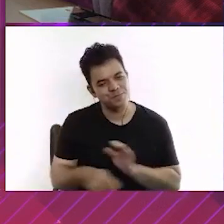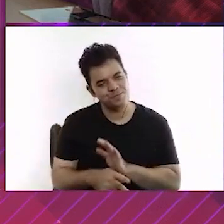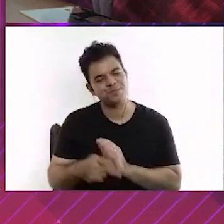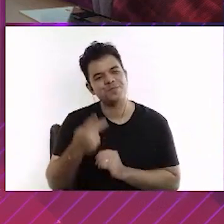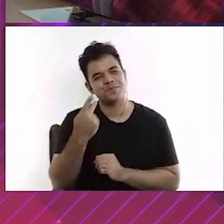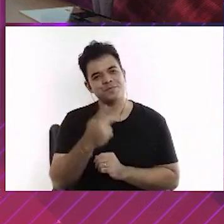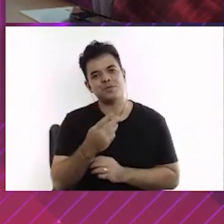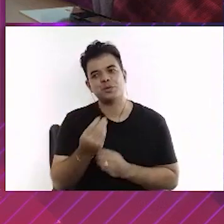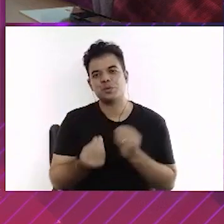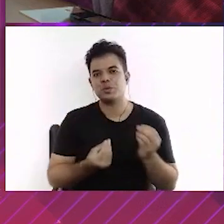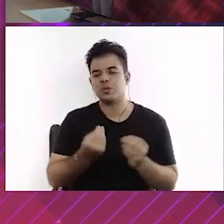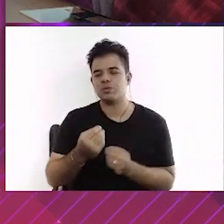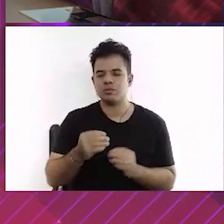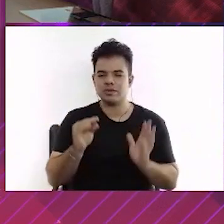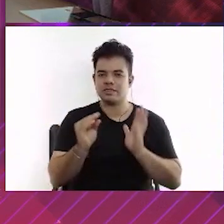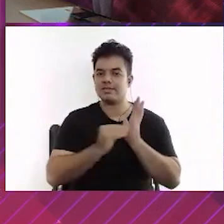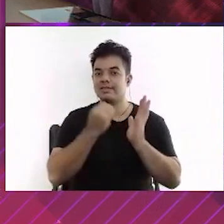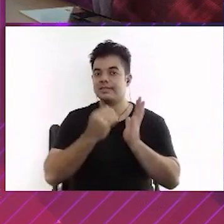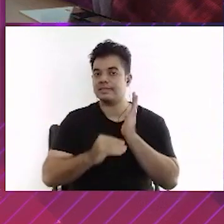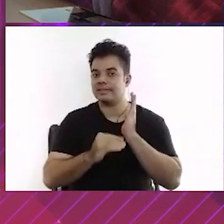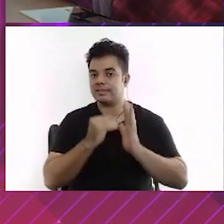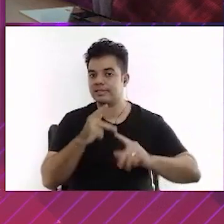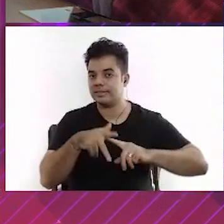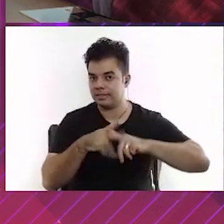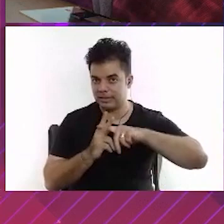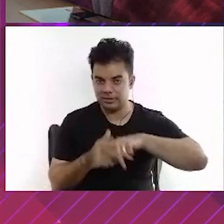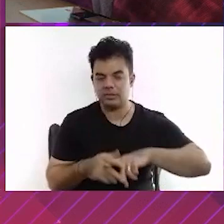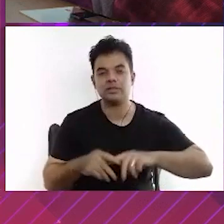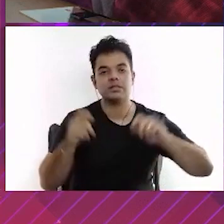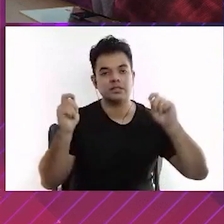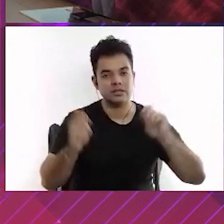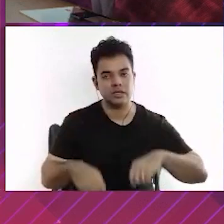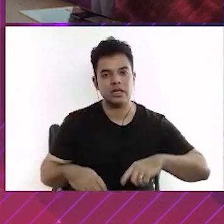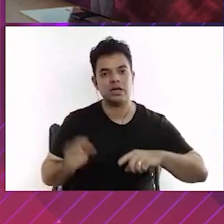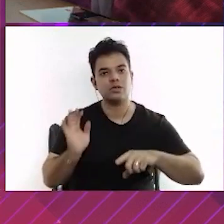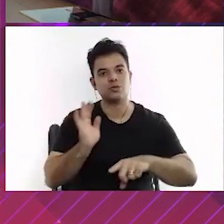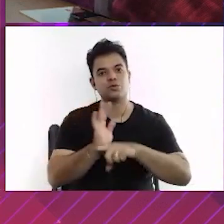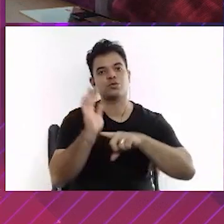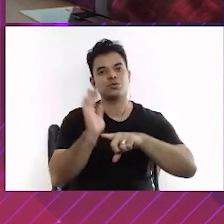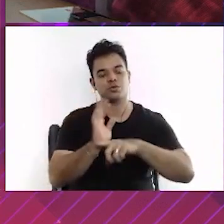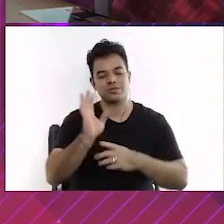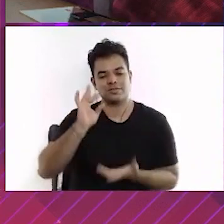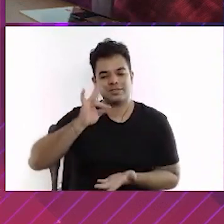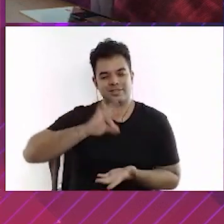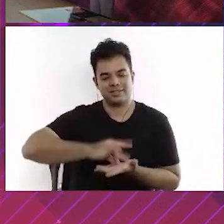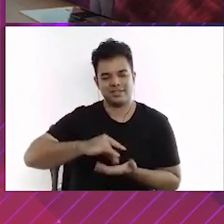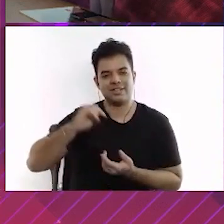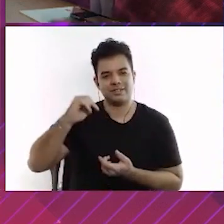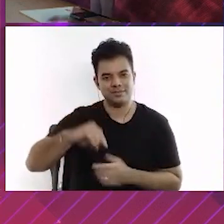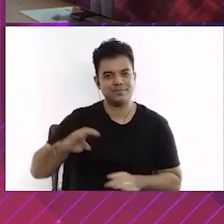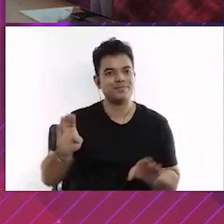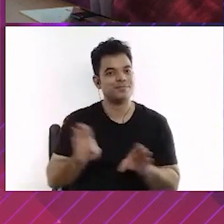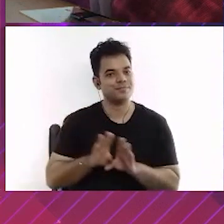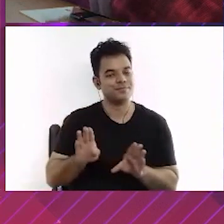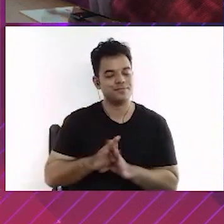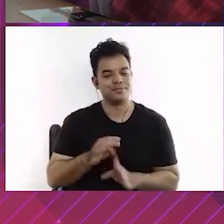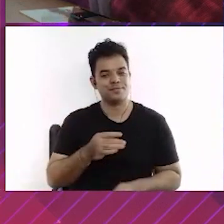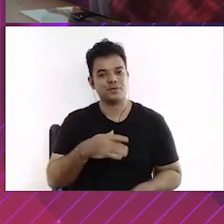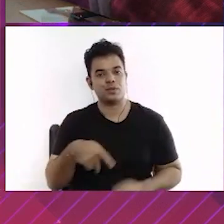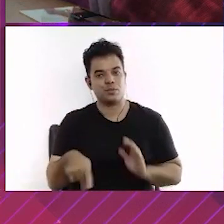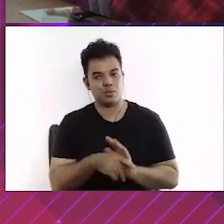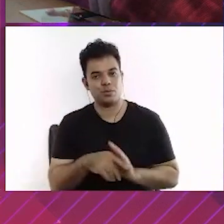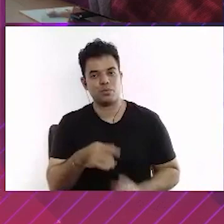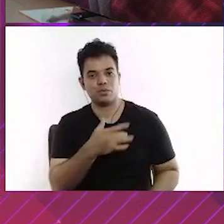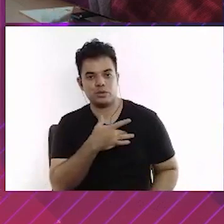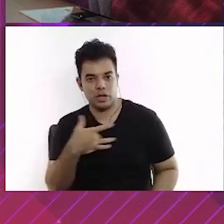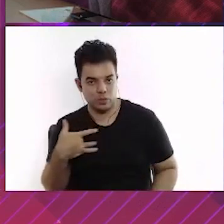como o design de serviço ele pode ajudar cenários dessa realidade, né? Dentro da saúde pública em um contexto